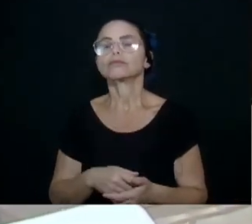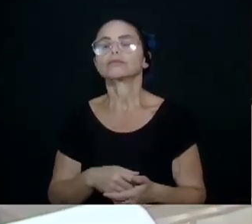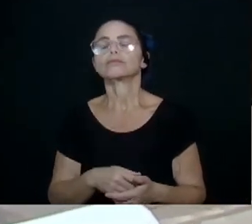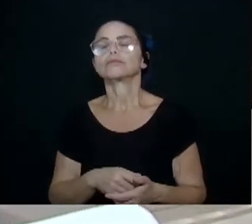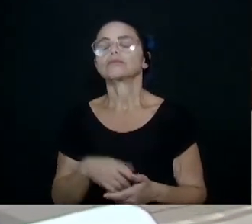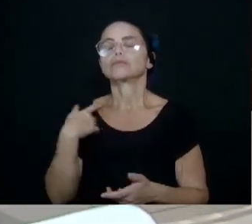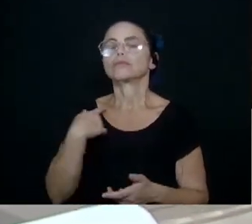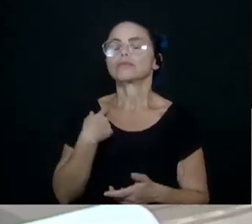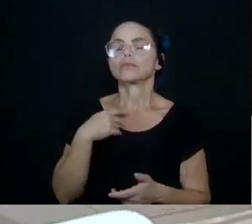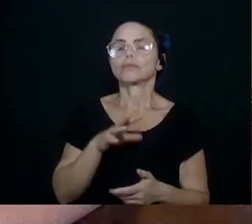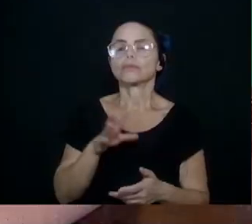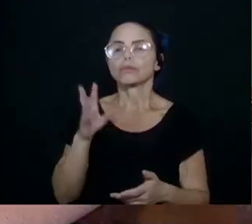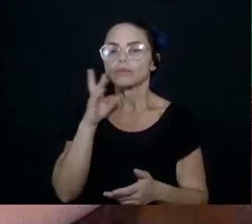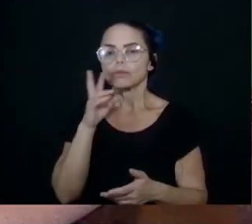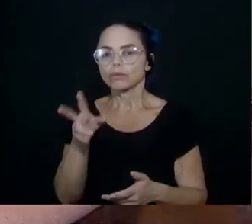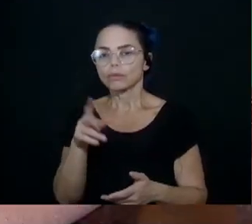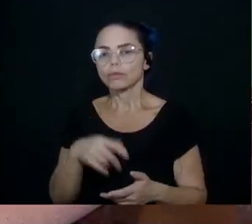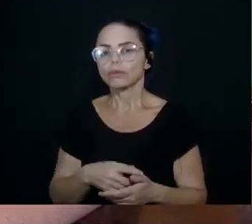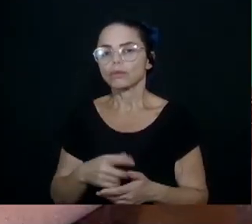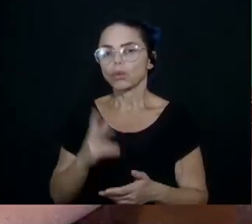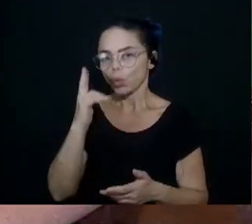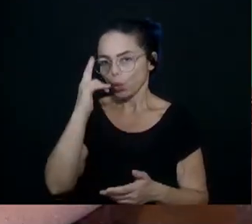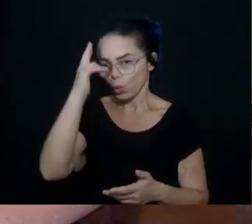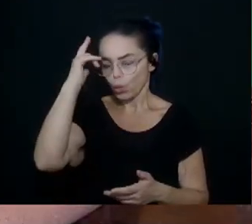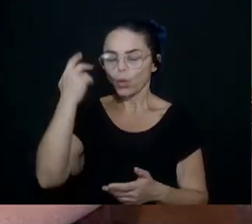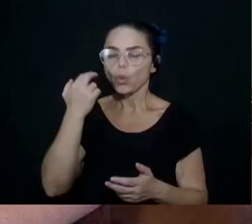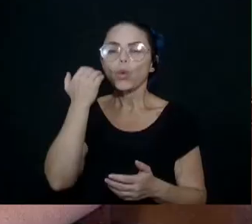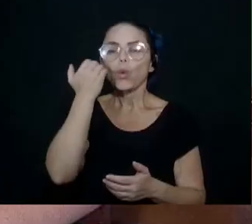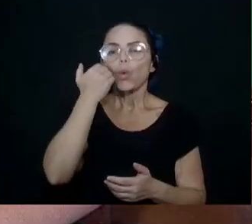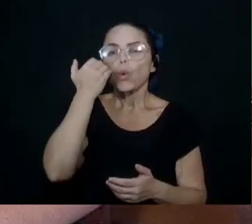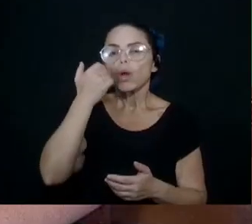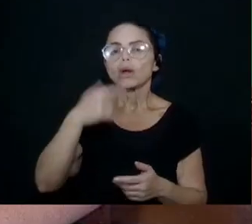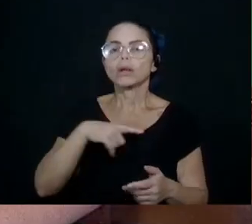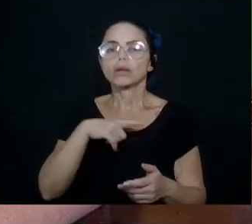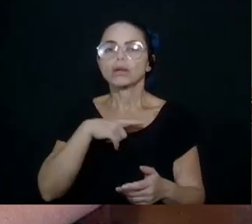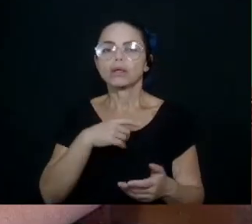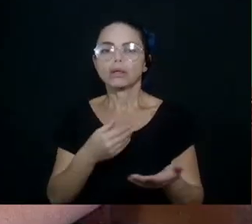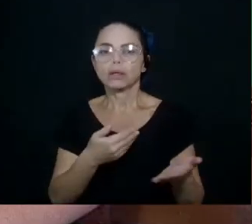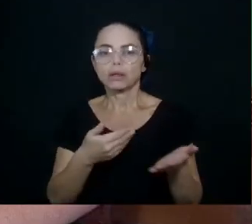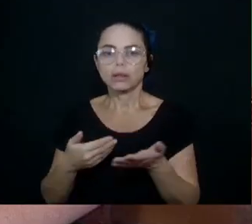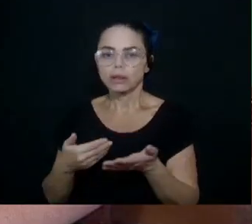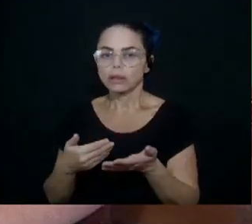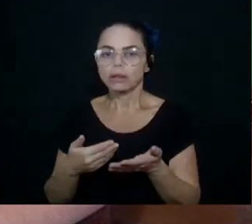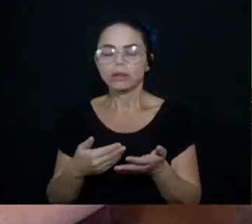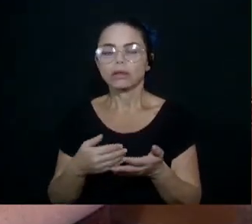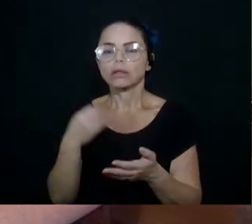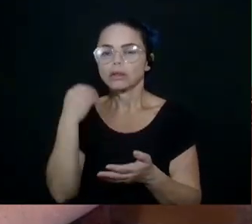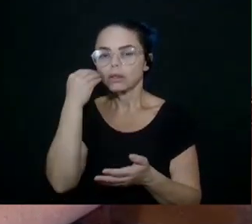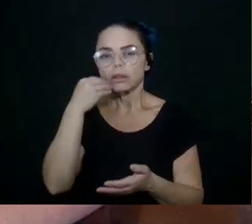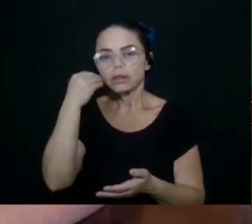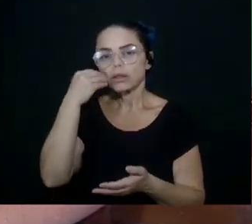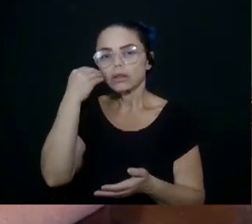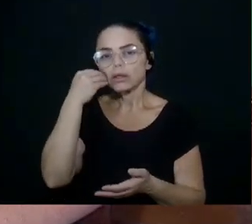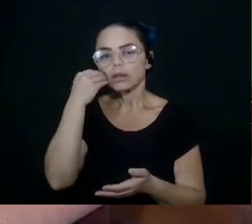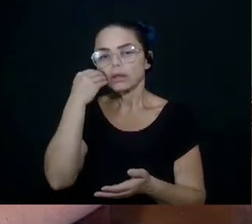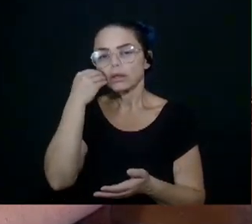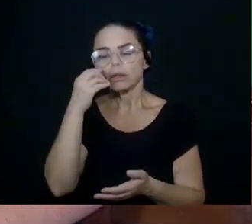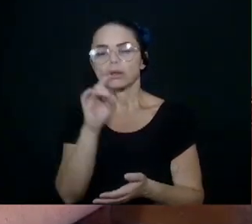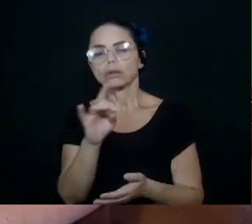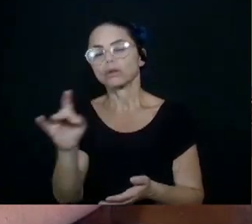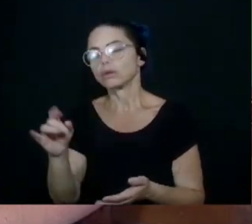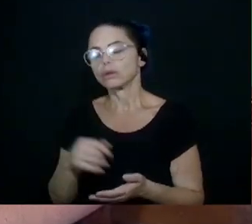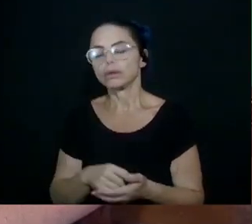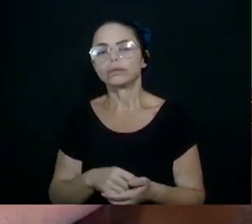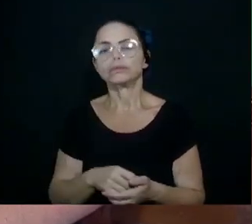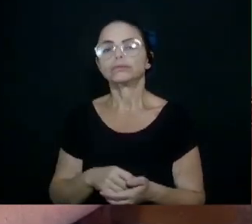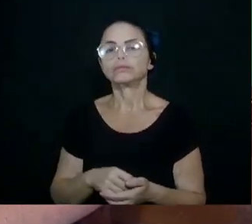imagens além do corte de cabelo, aqui vocês trazem uma experiência, não só o ato